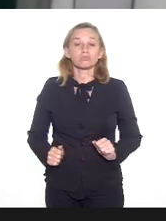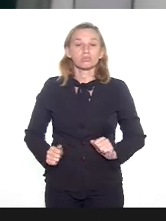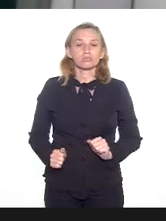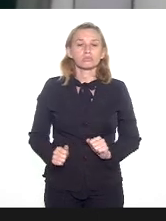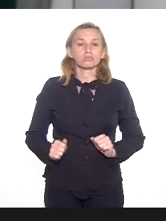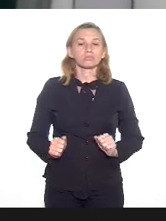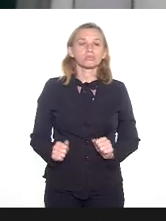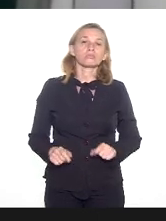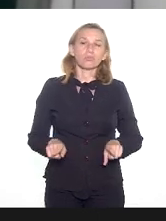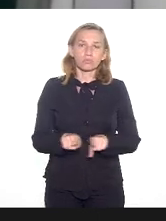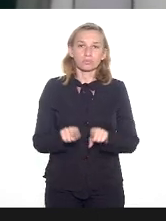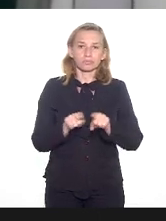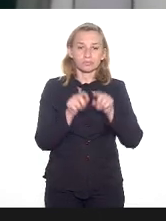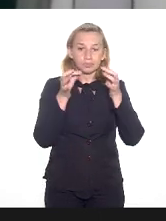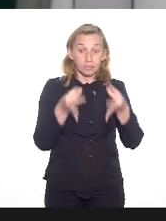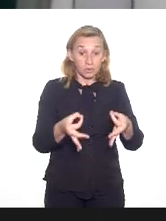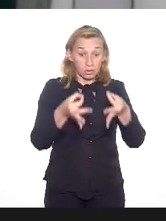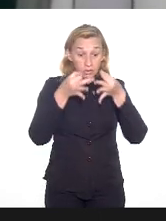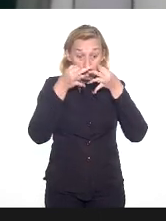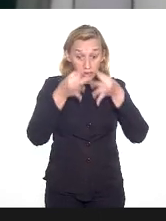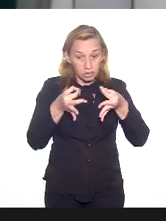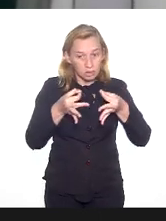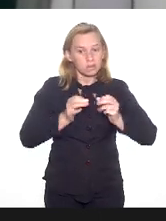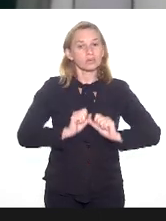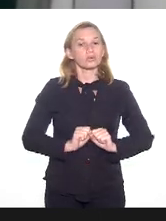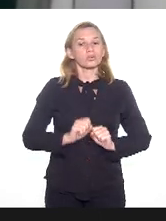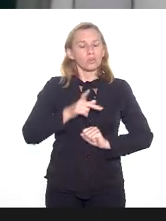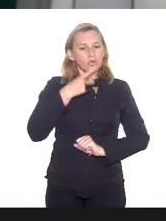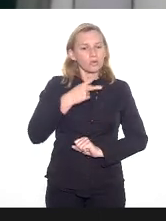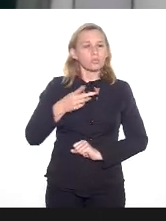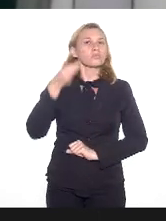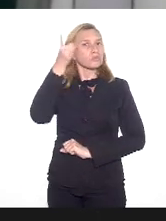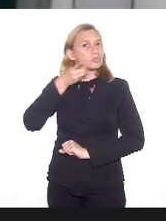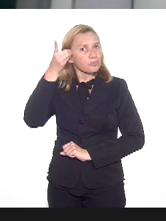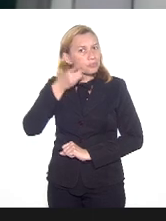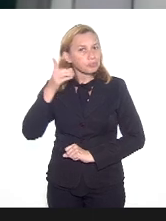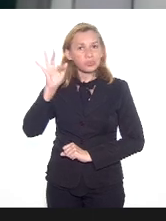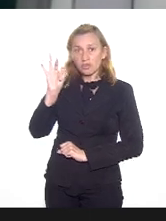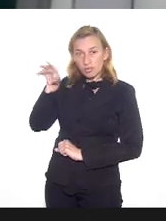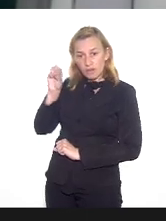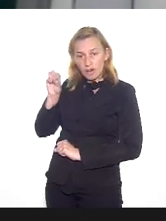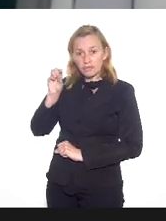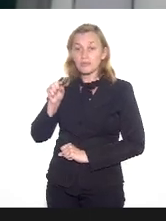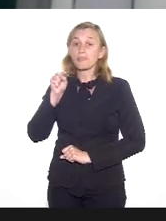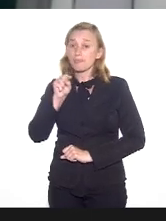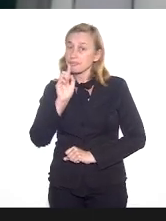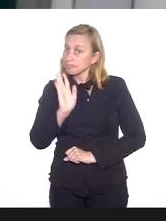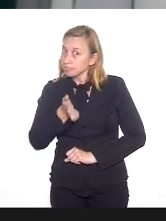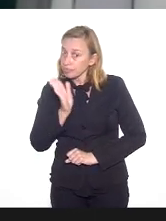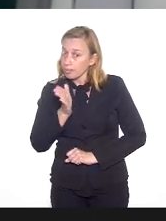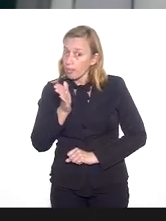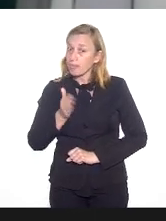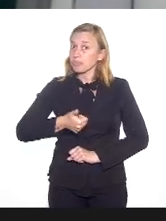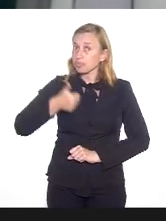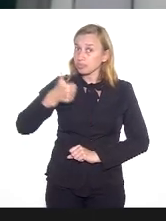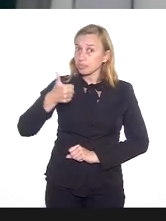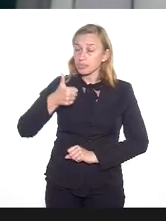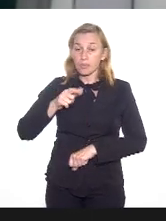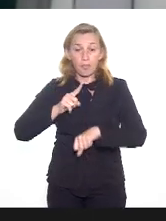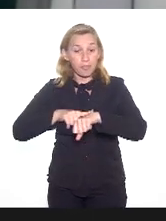montante também chama a atenção, que, como disse o deputado Flávio Serafini, e esse já é um primeiro dado que eu quero aqui